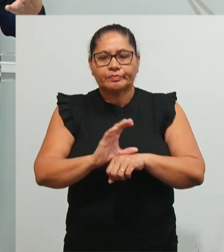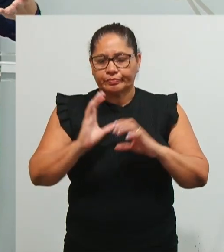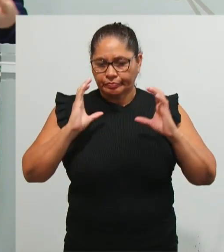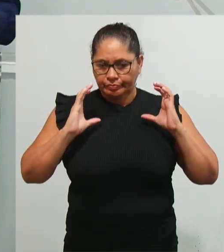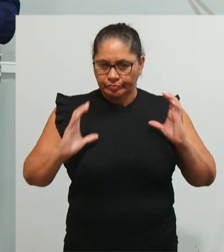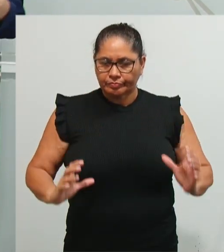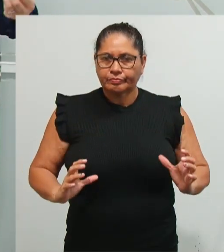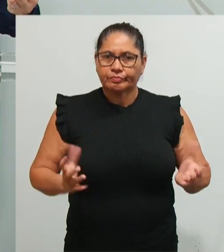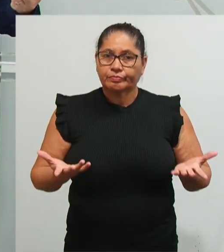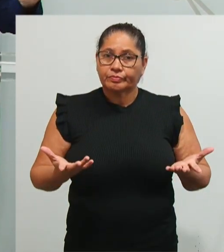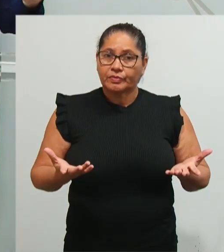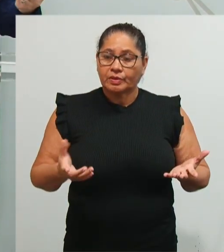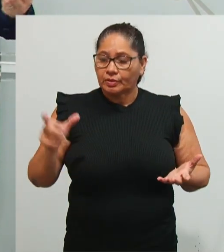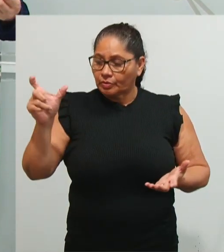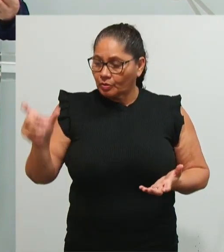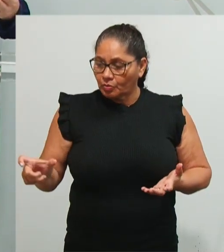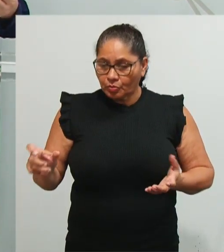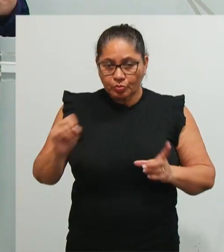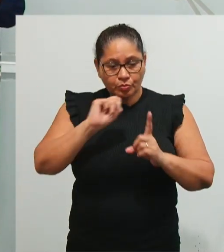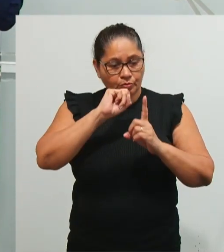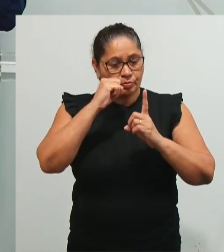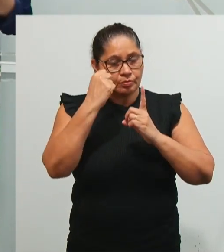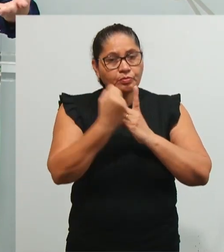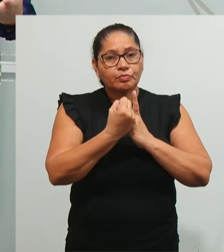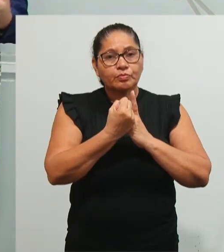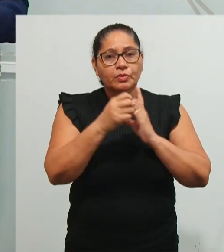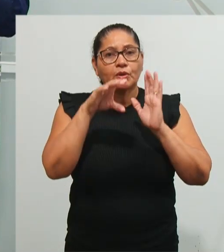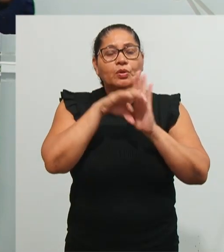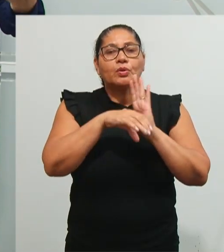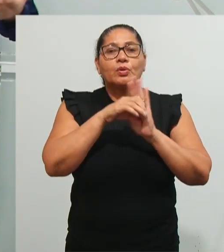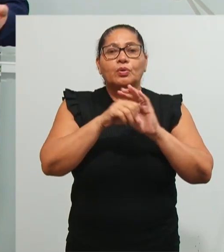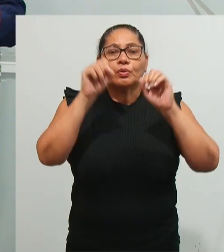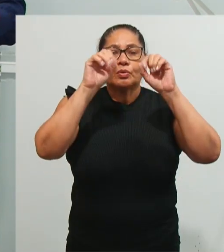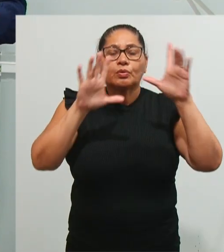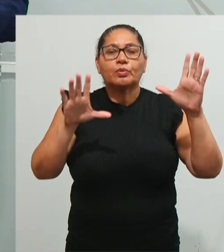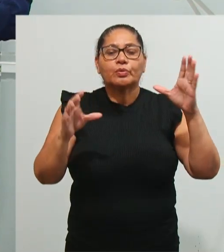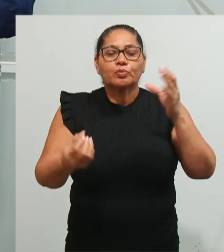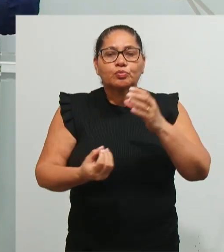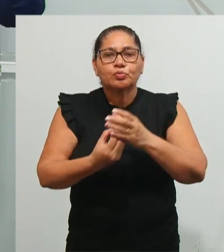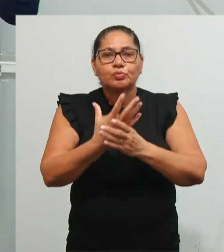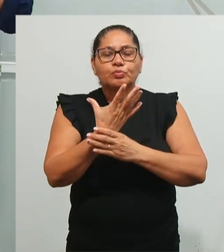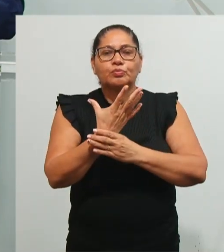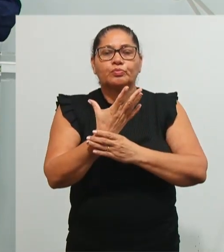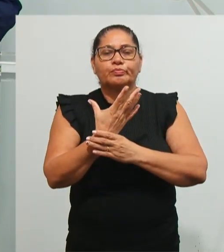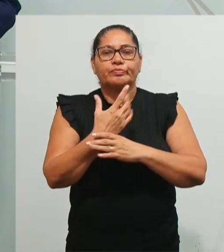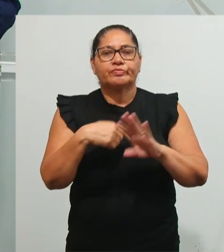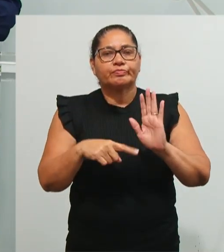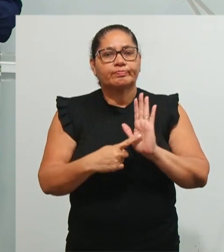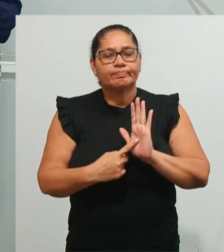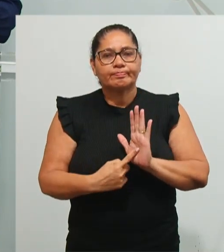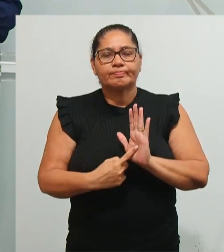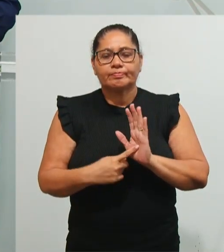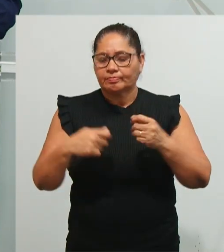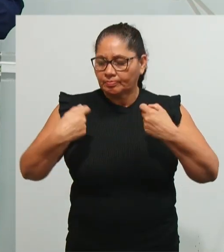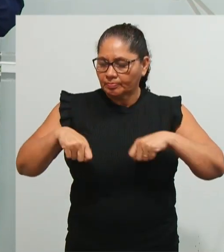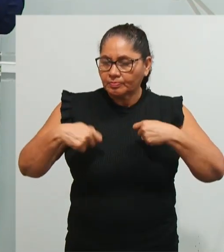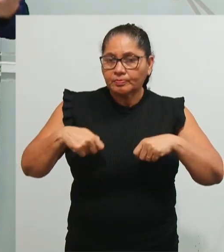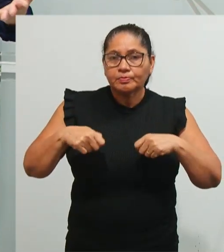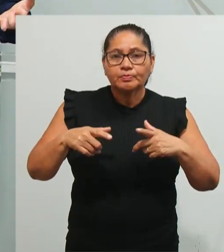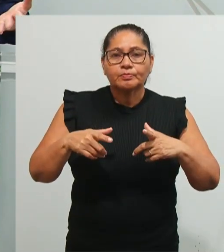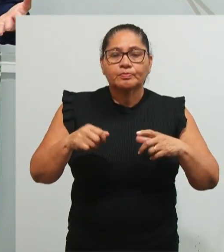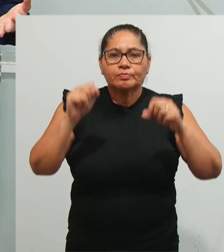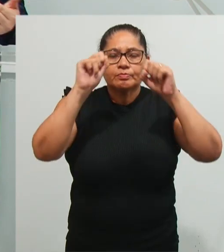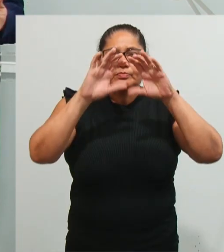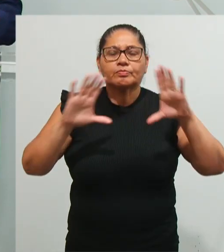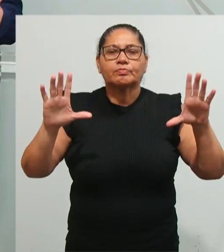com o envolvimento de tantos atores da sociedade, o conceito de transparência vai surgir. E vai ser levado à necessidade da gente dar